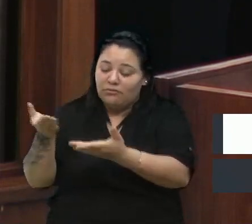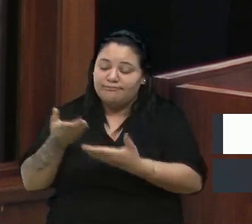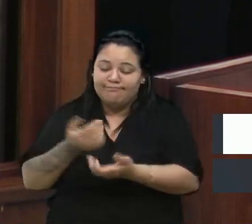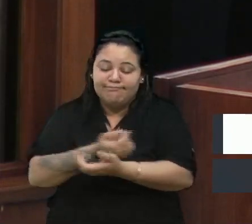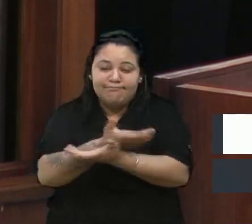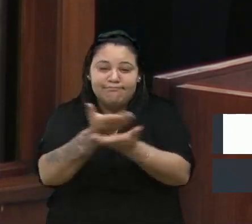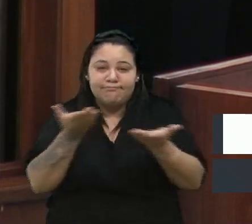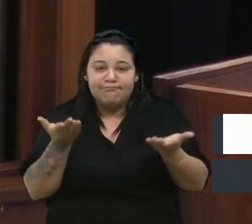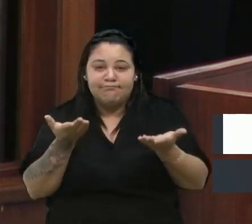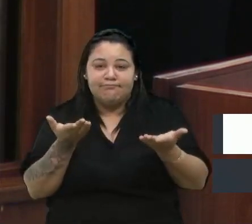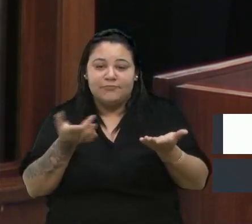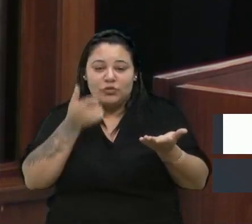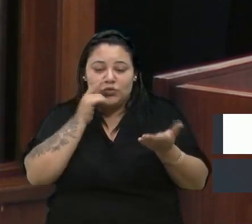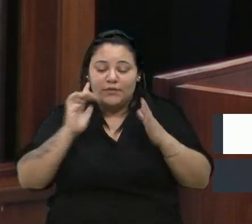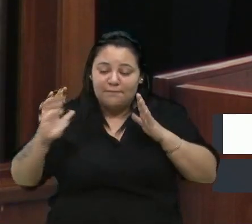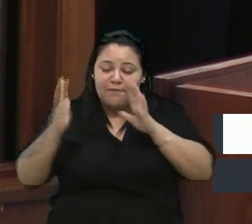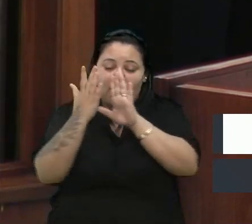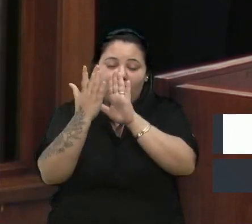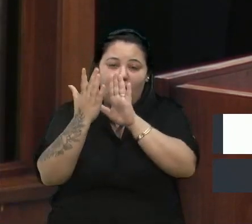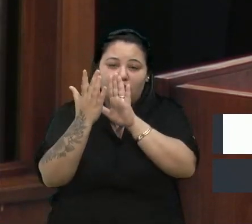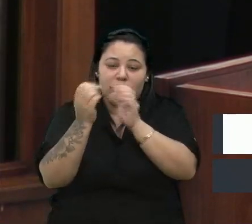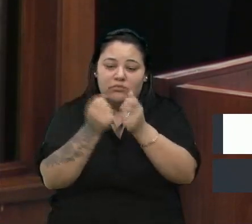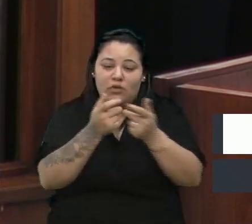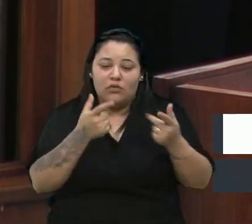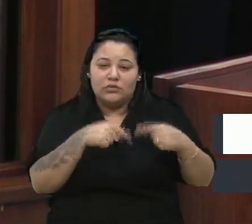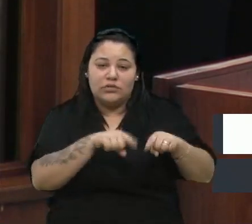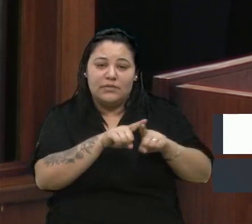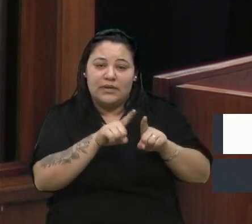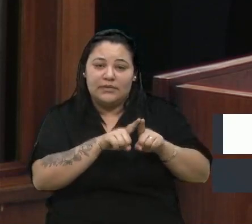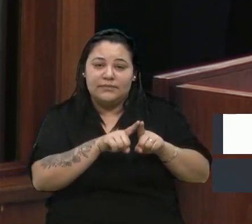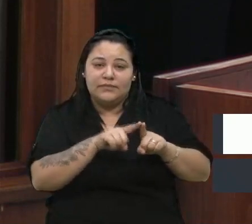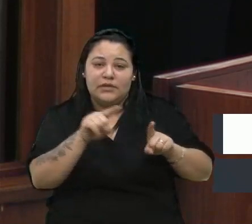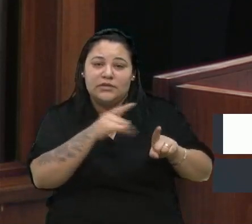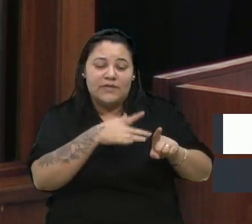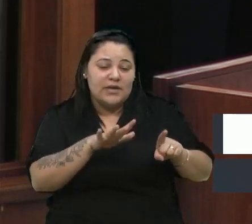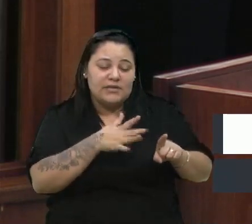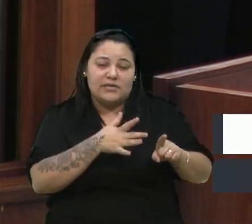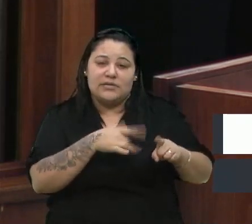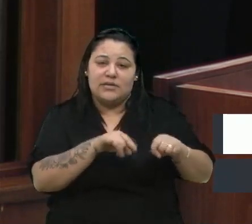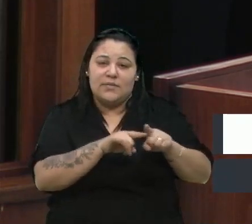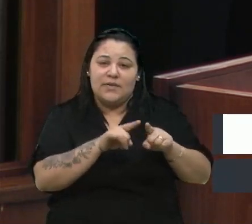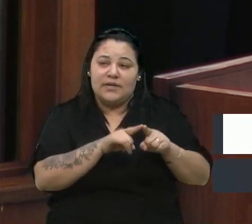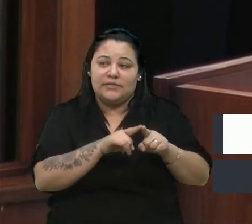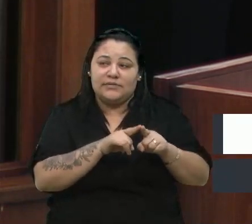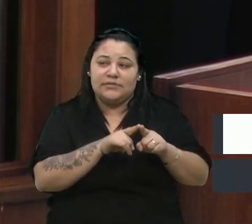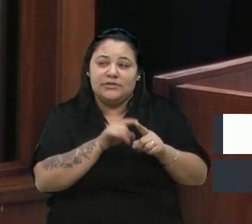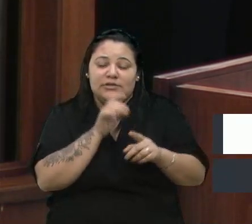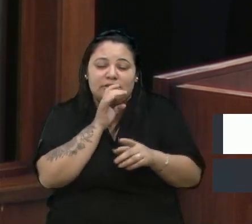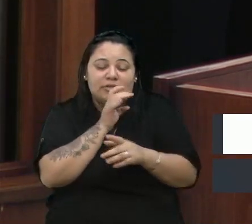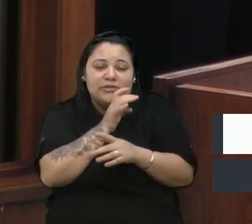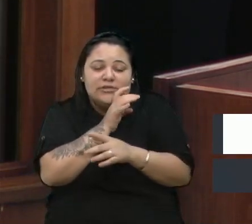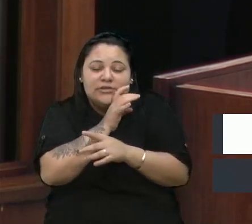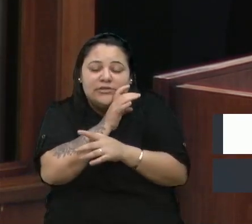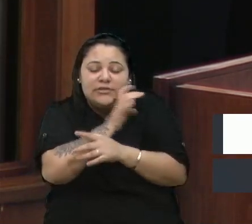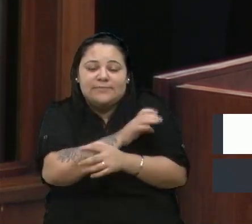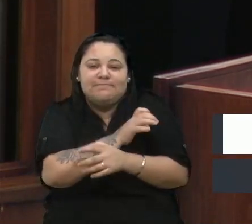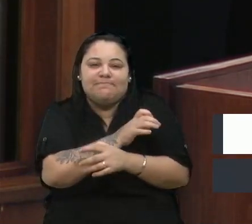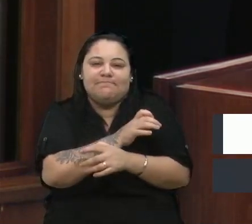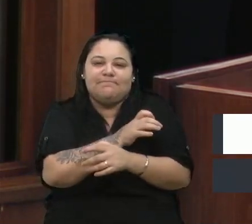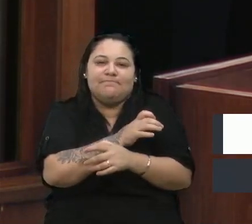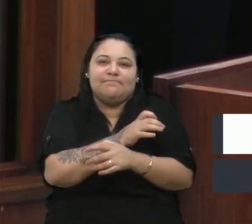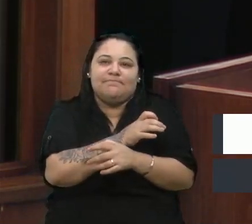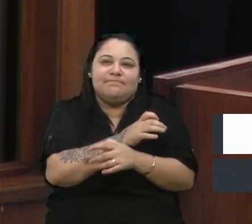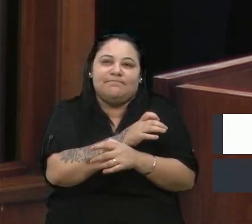travarmos enfrentamentos, por vezes um pouco mais quentes, um pouco mais acirrados,